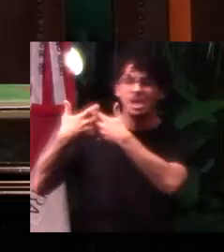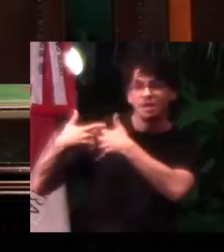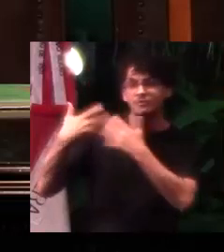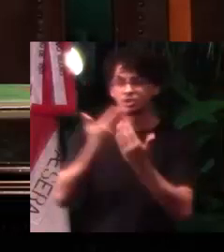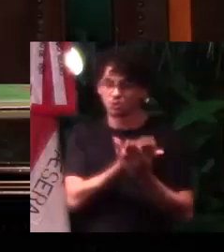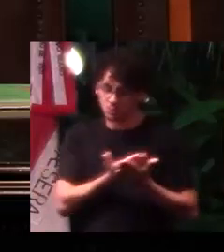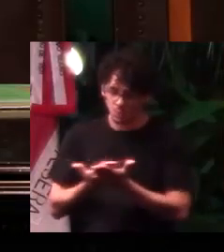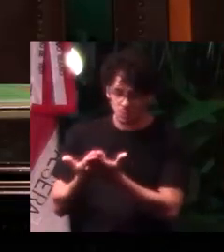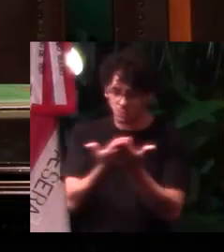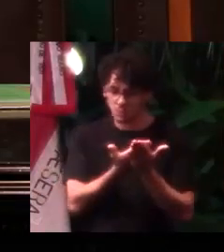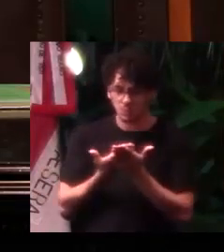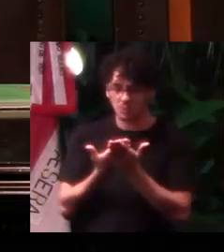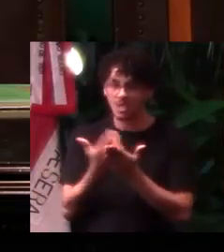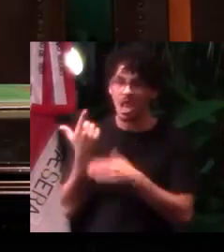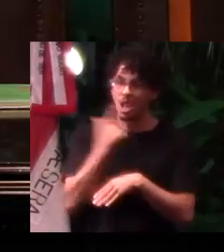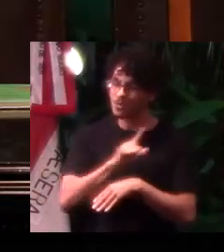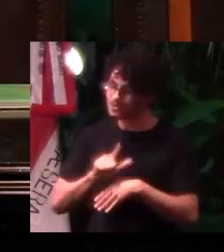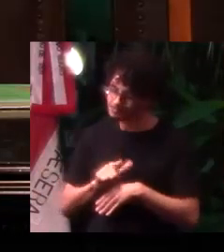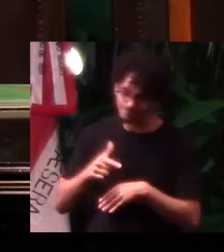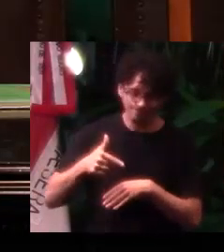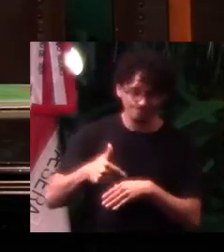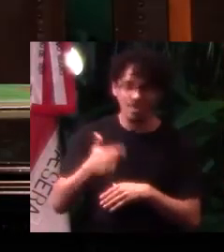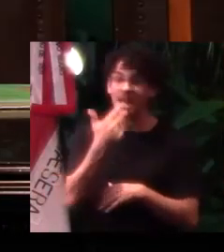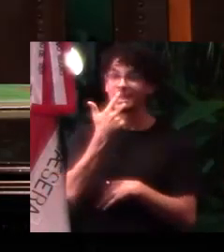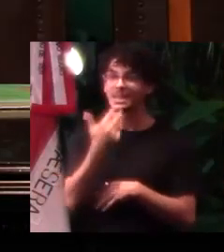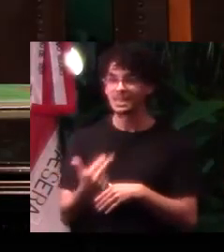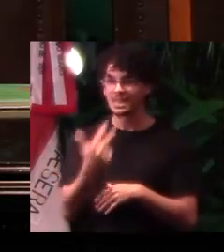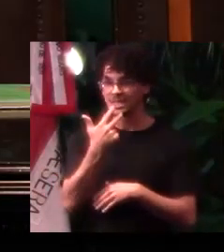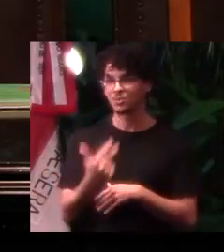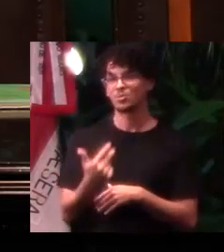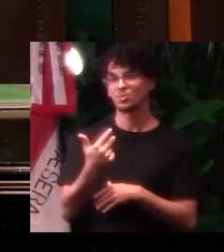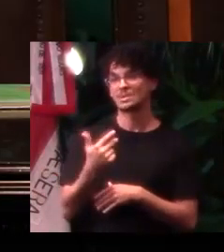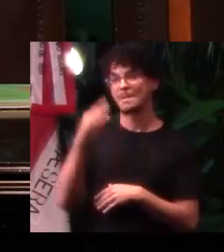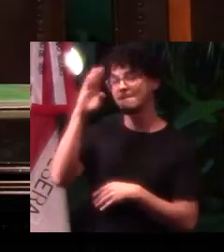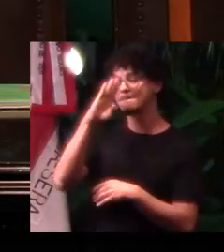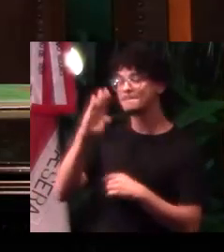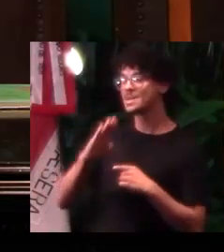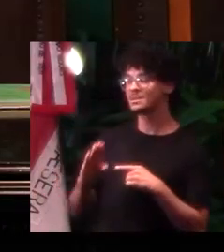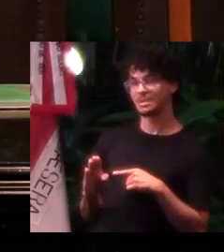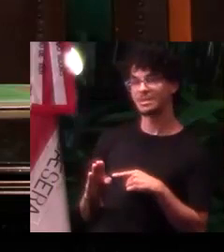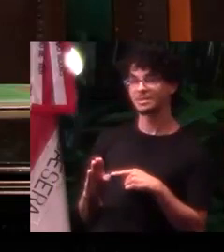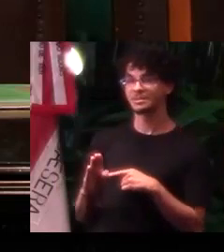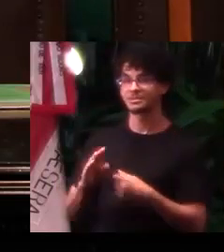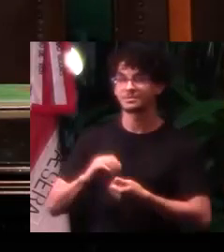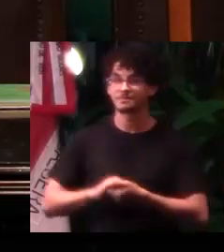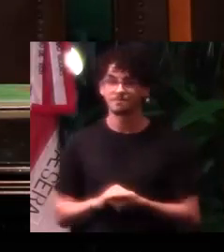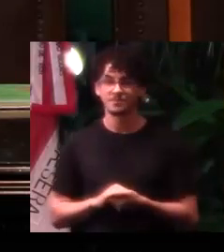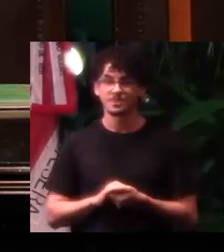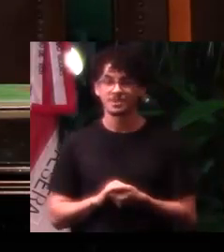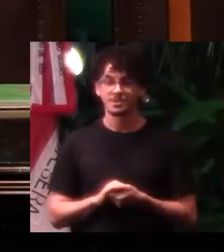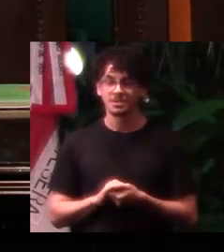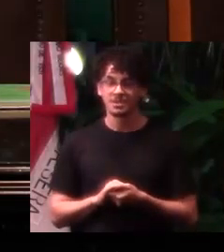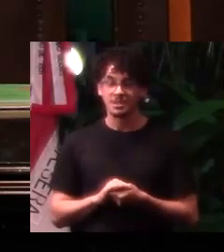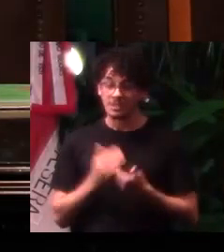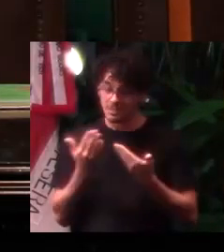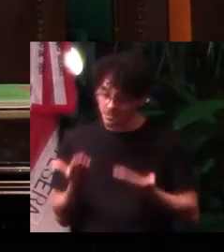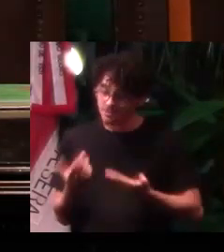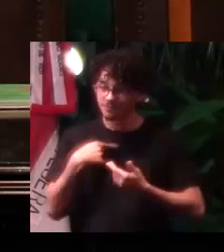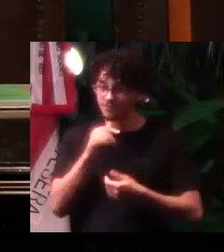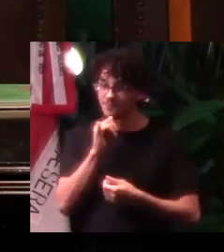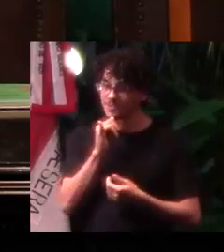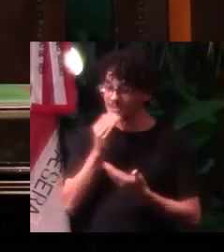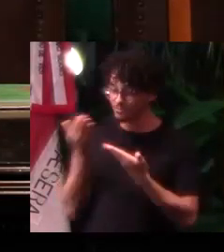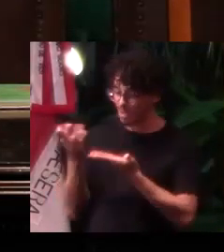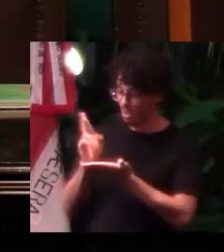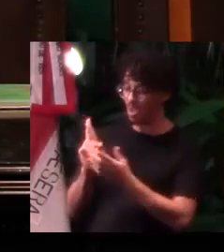concretizar as línguas brasileiras, como ele chamou no seu discurso, e fazendo